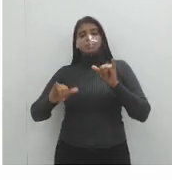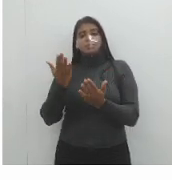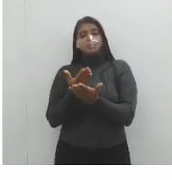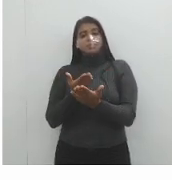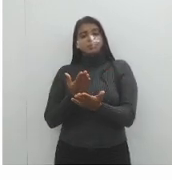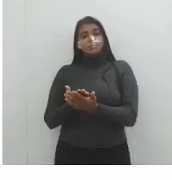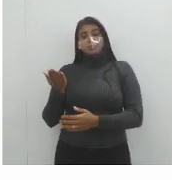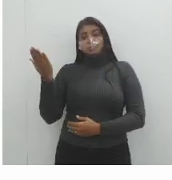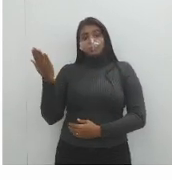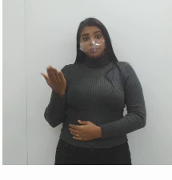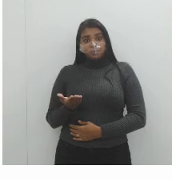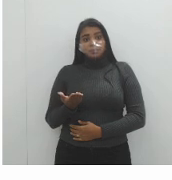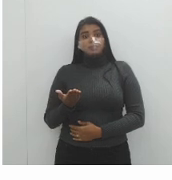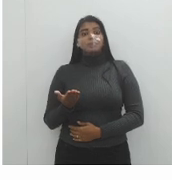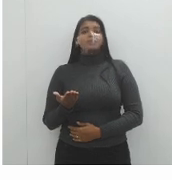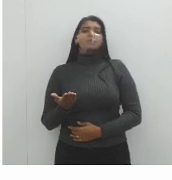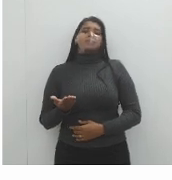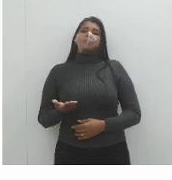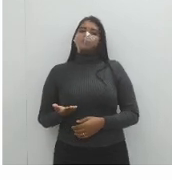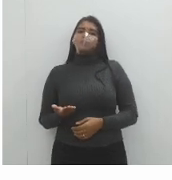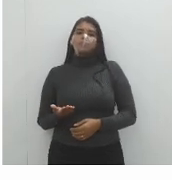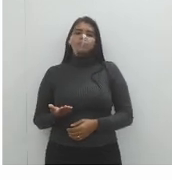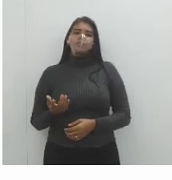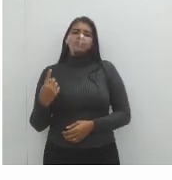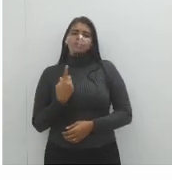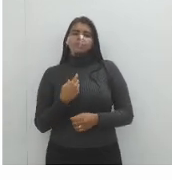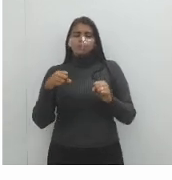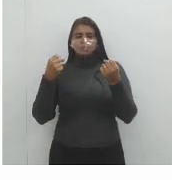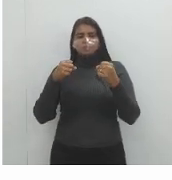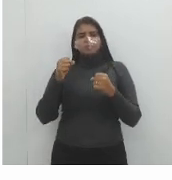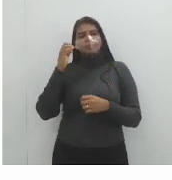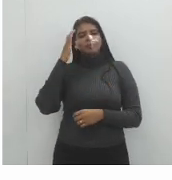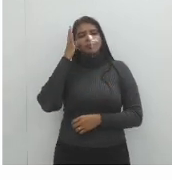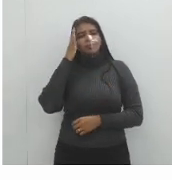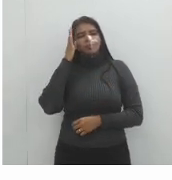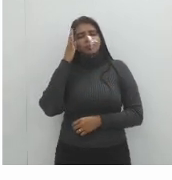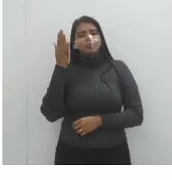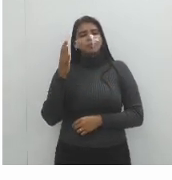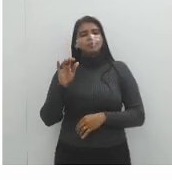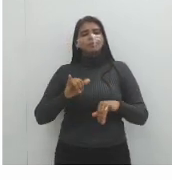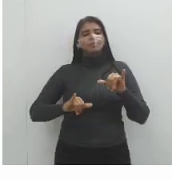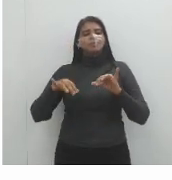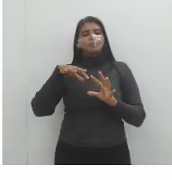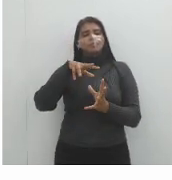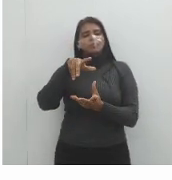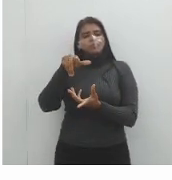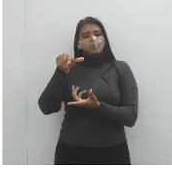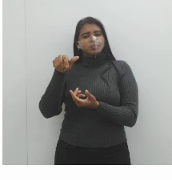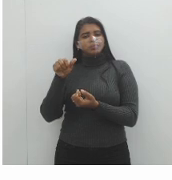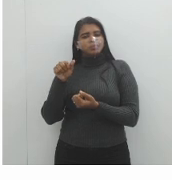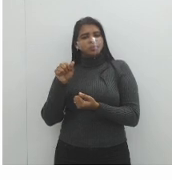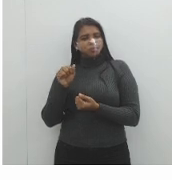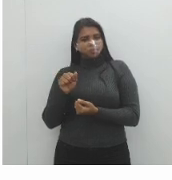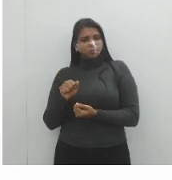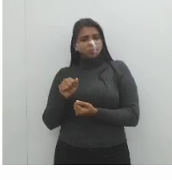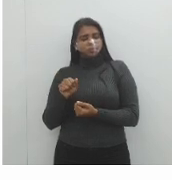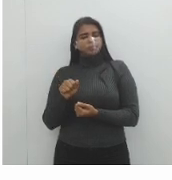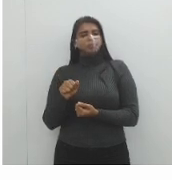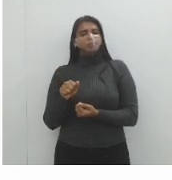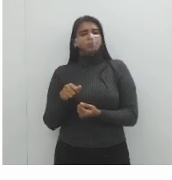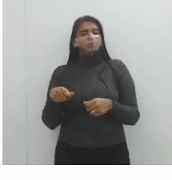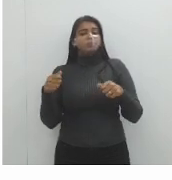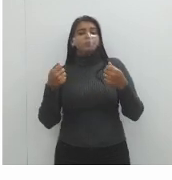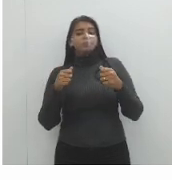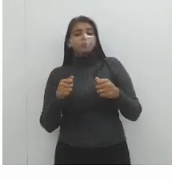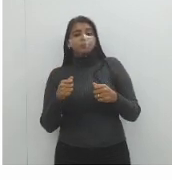né? Quando a gente vai estudar astronomia, a gente precisa entender a química desse universo, né? Que elementos